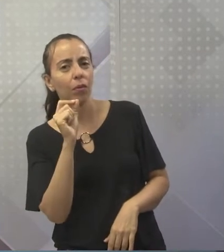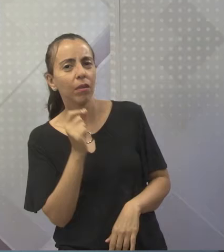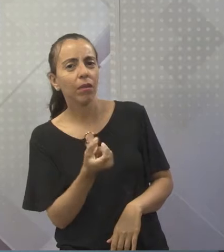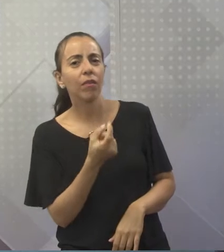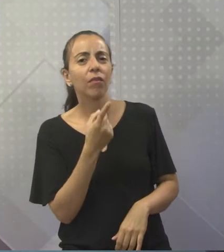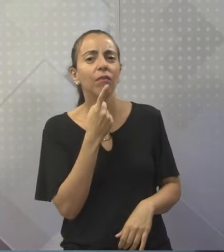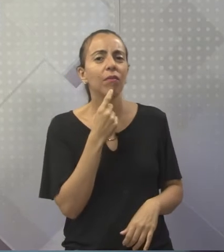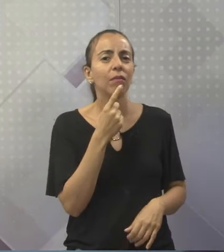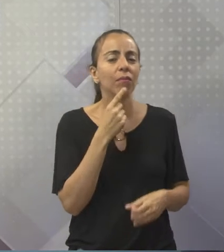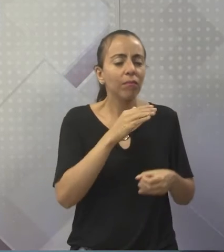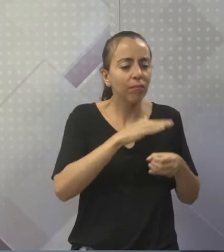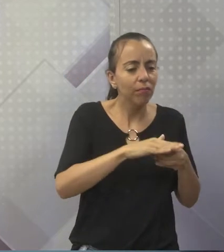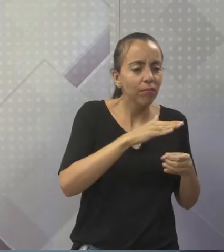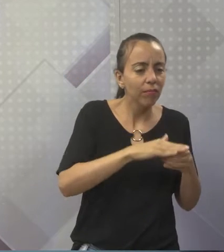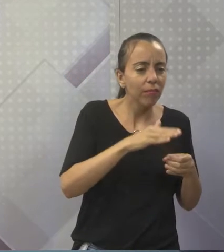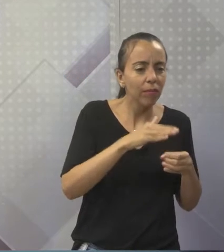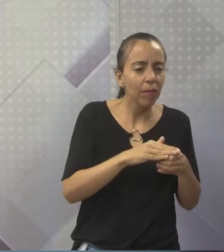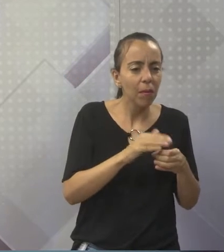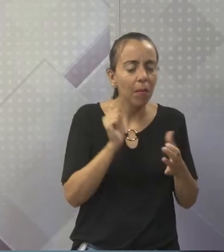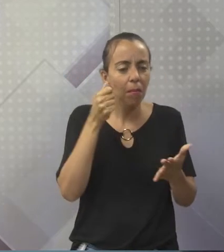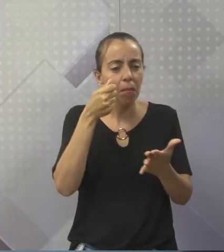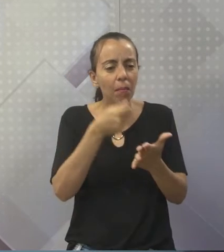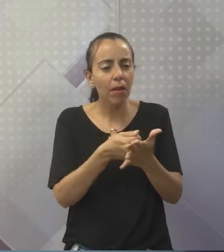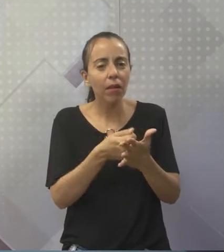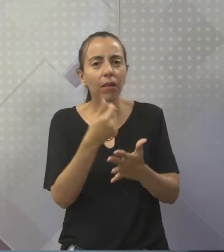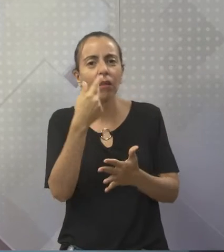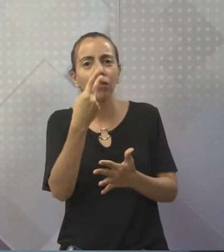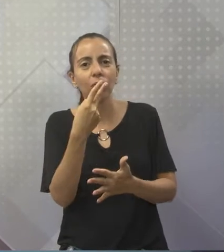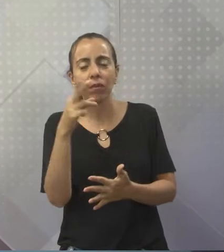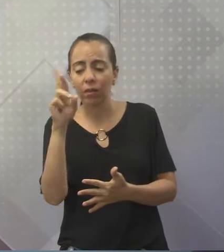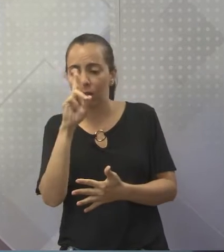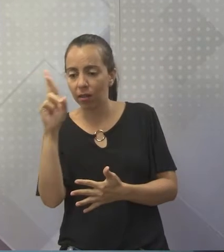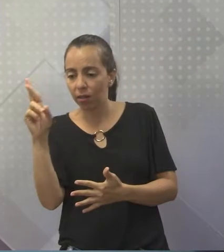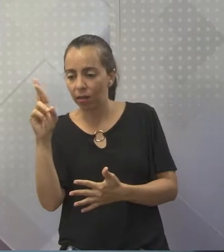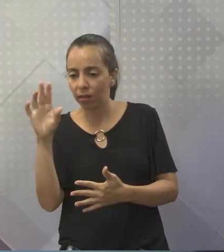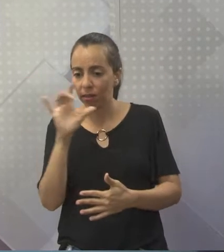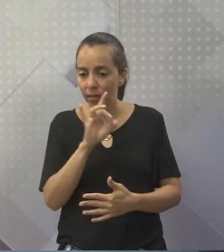que a minha tomate